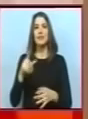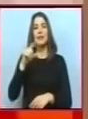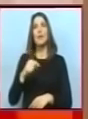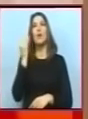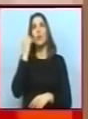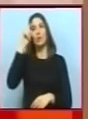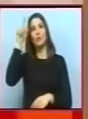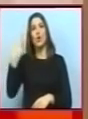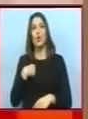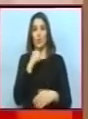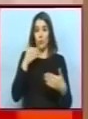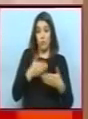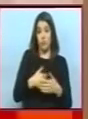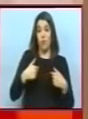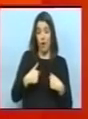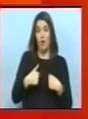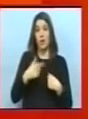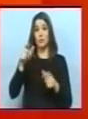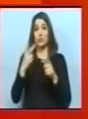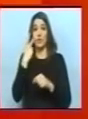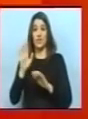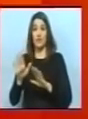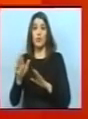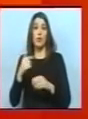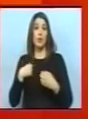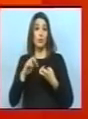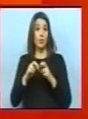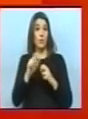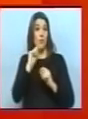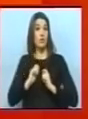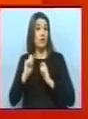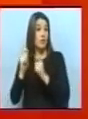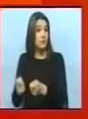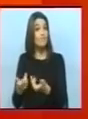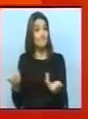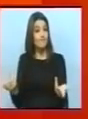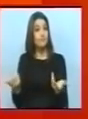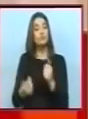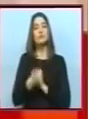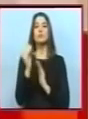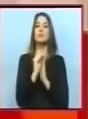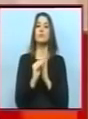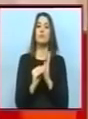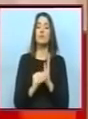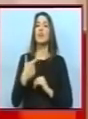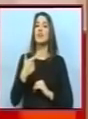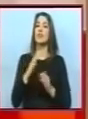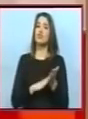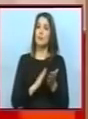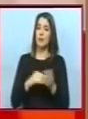vão existir problemas para as pessoas que se deixa cá. E, portanto, pode-se fazer não só um testamento, que é a forma, eu